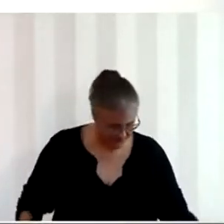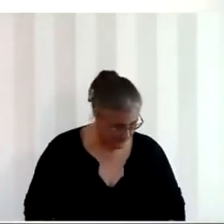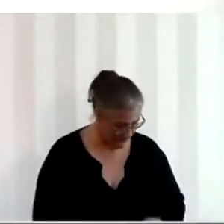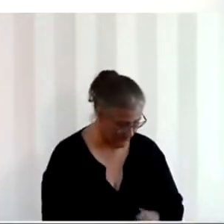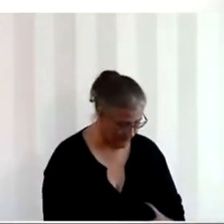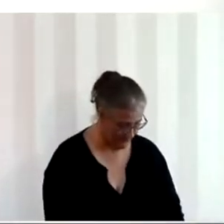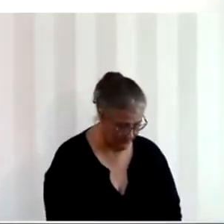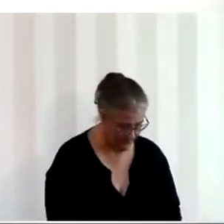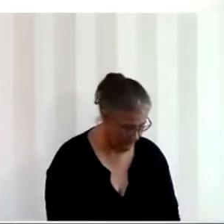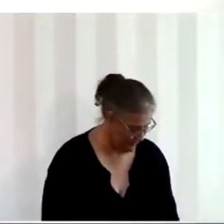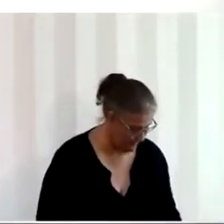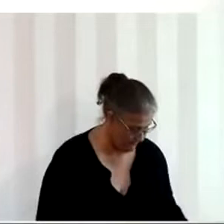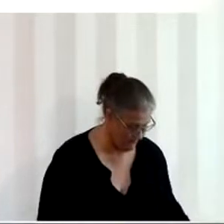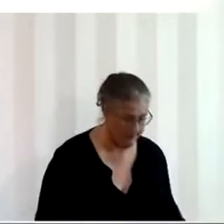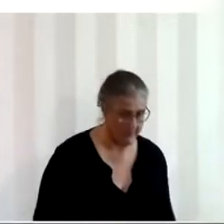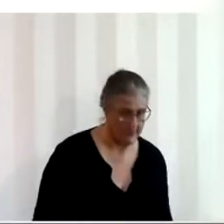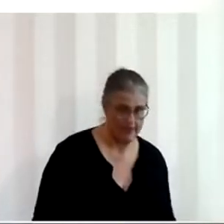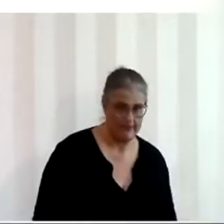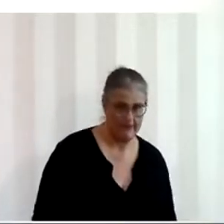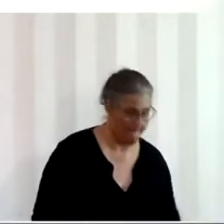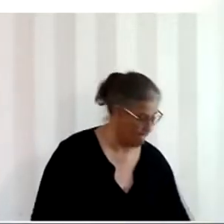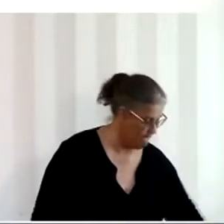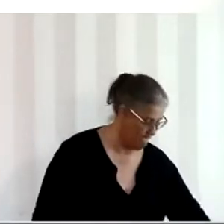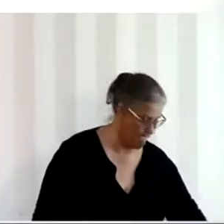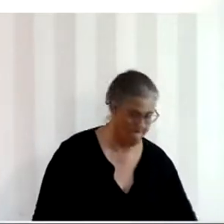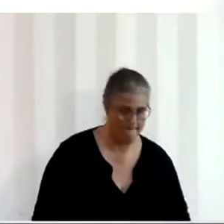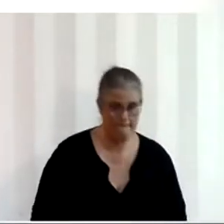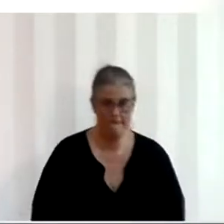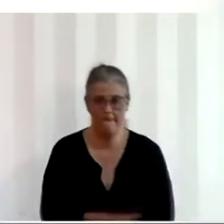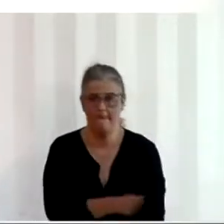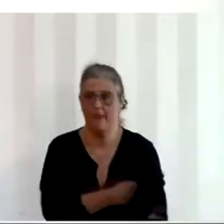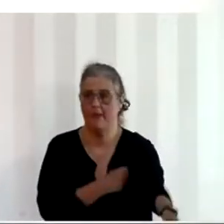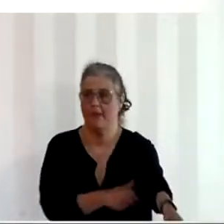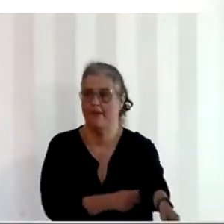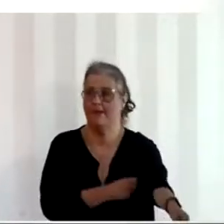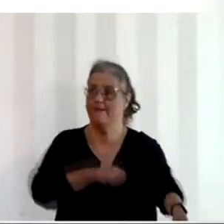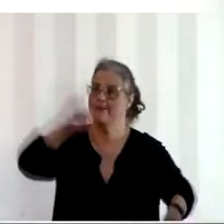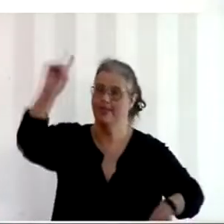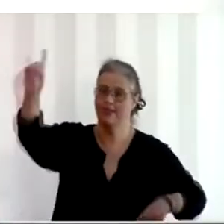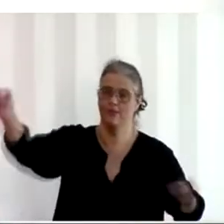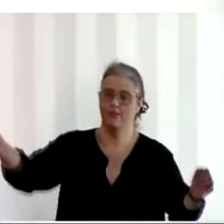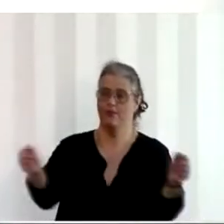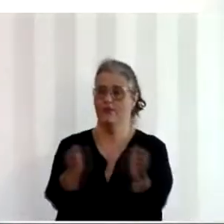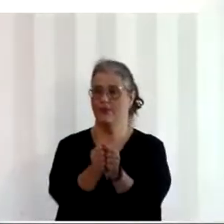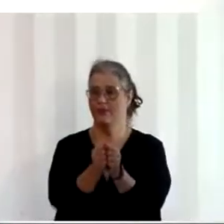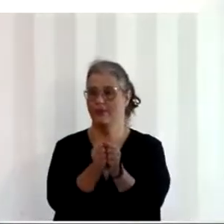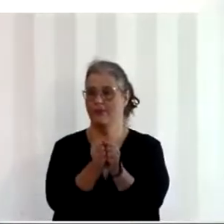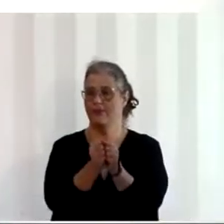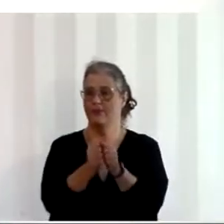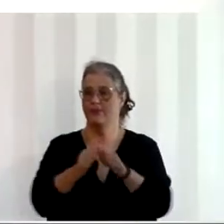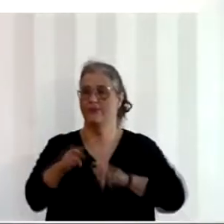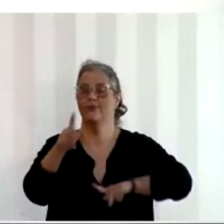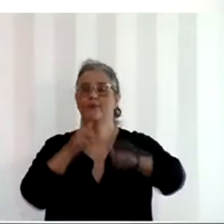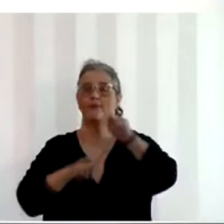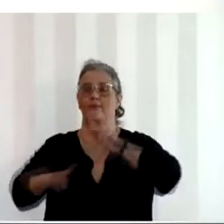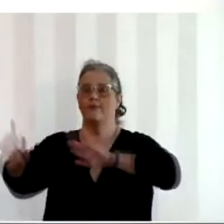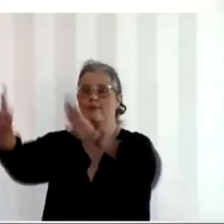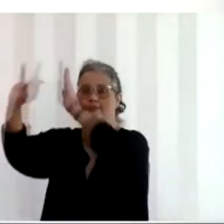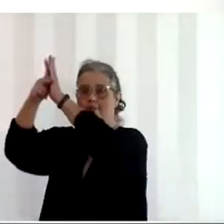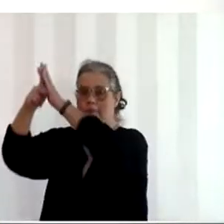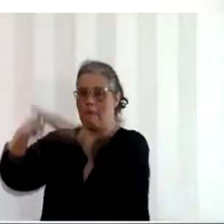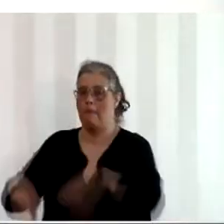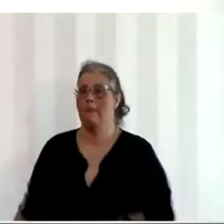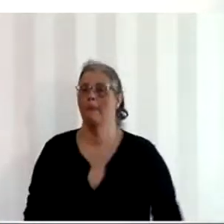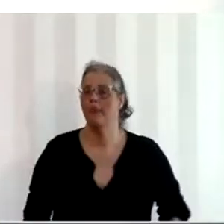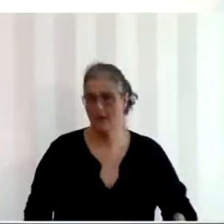vocês farão, eu quero que vocês pensem um pouco nesta frase: Deus está presente com o seu povo. Então